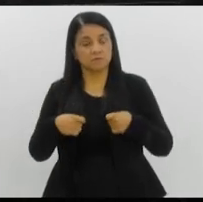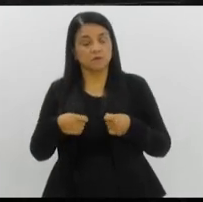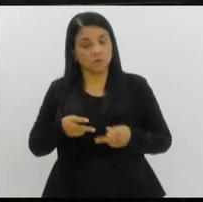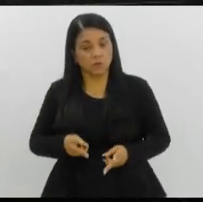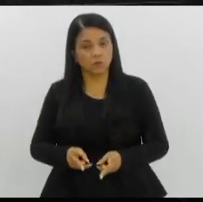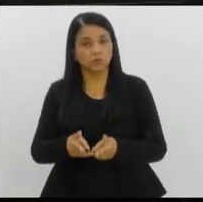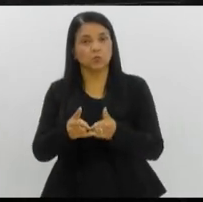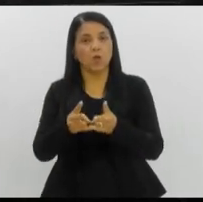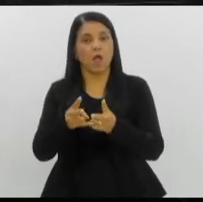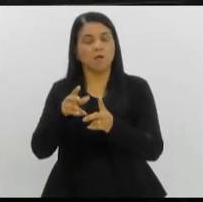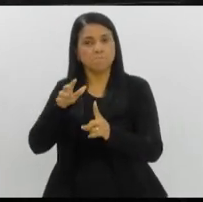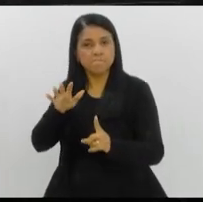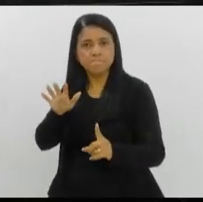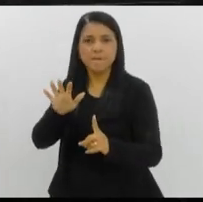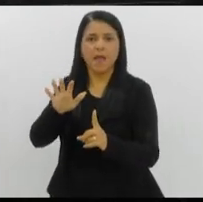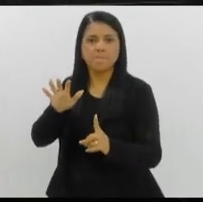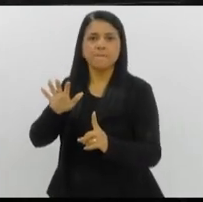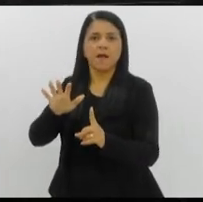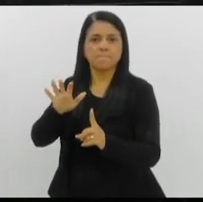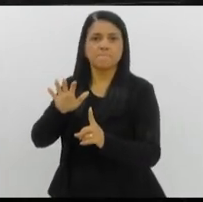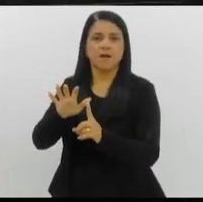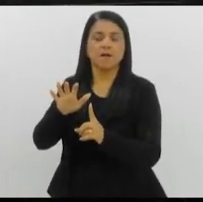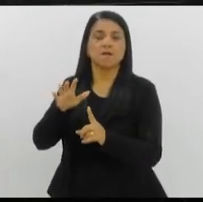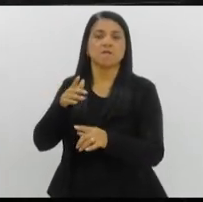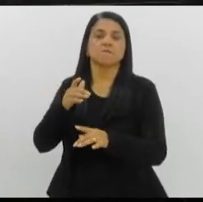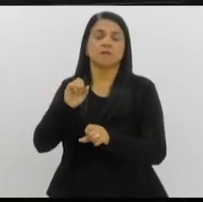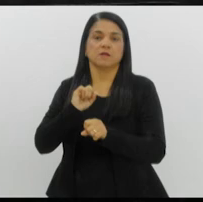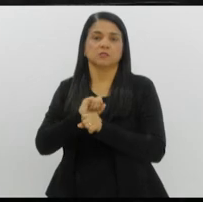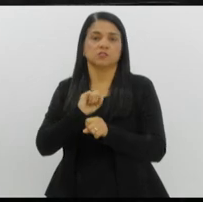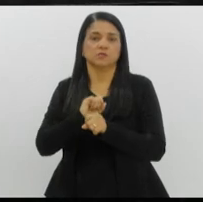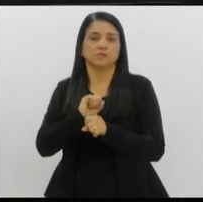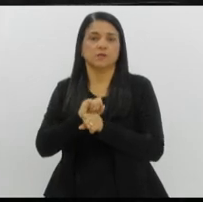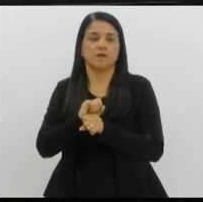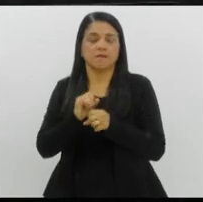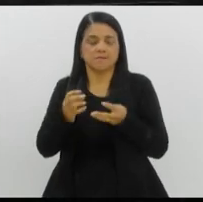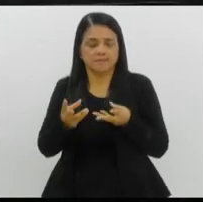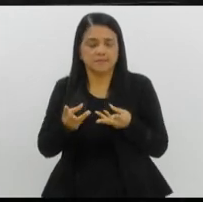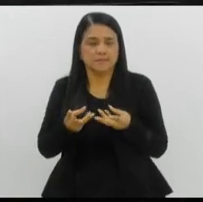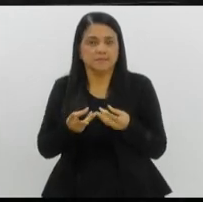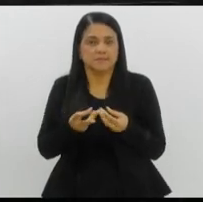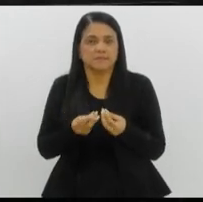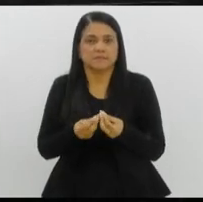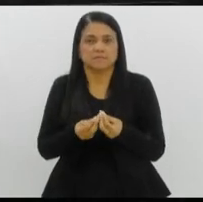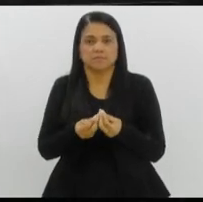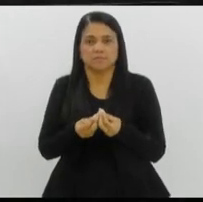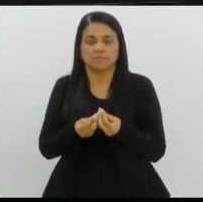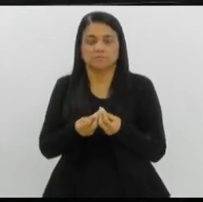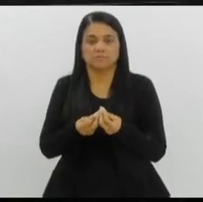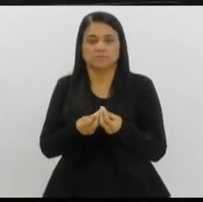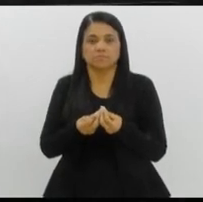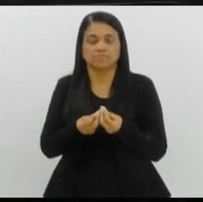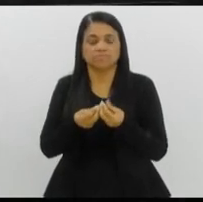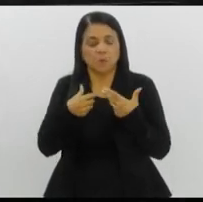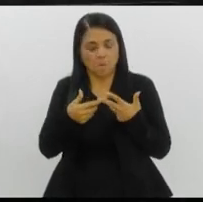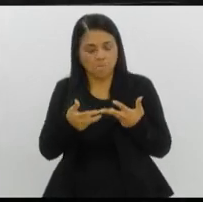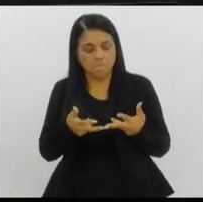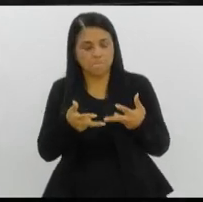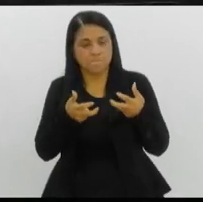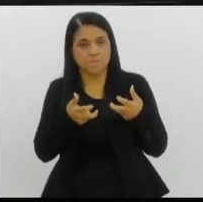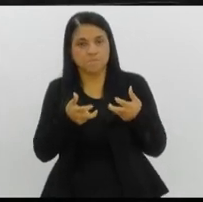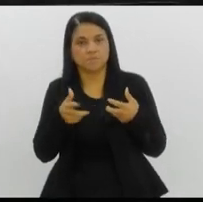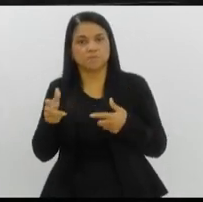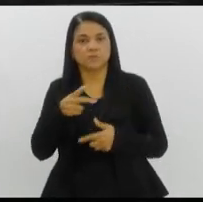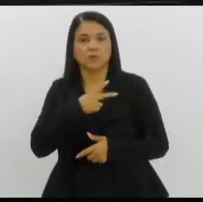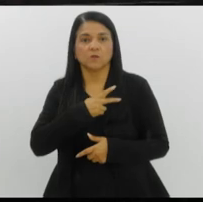continuar essa pressão e aguardar a sensibilidade que eu verifico que tem o